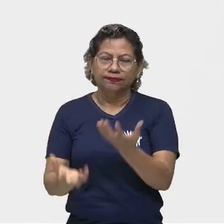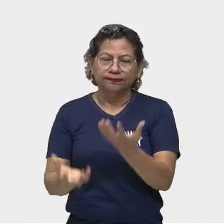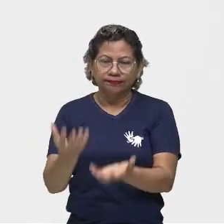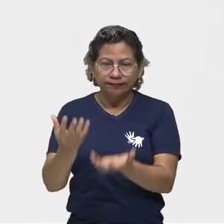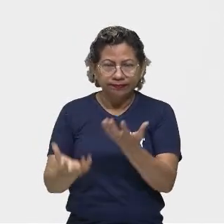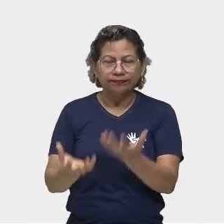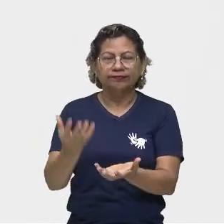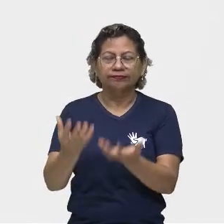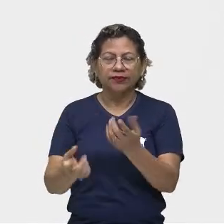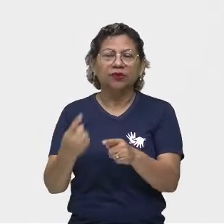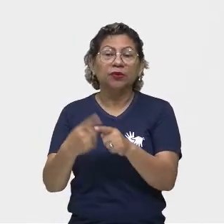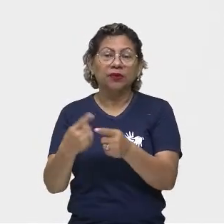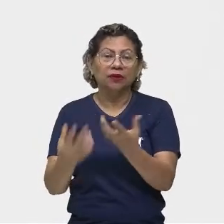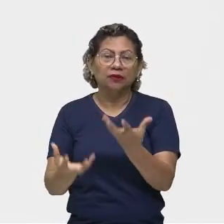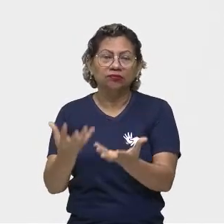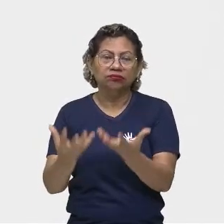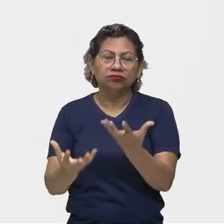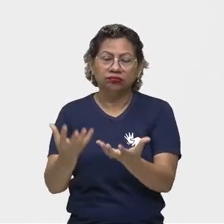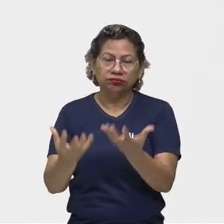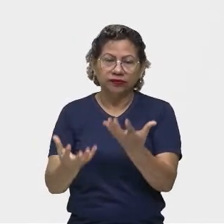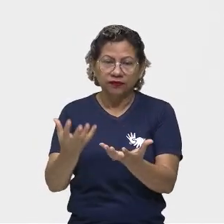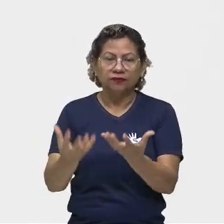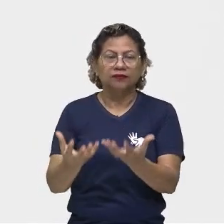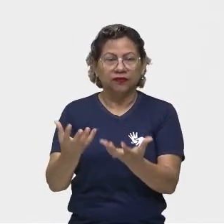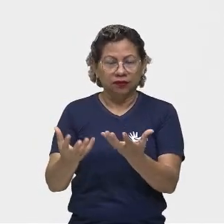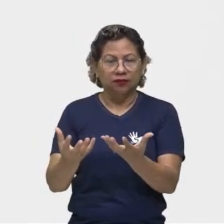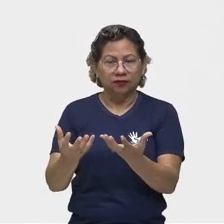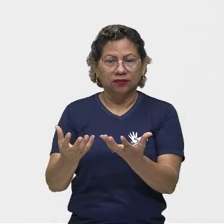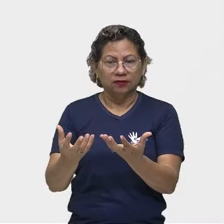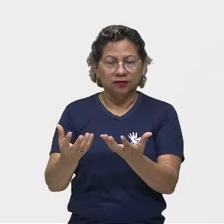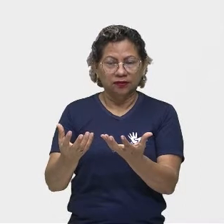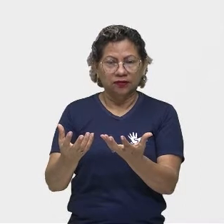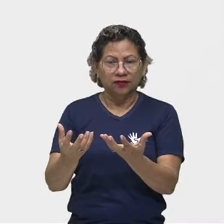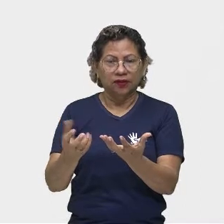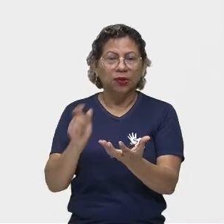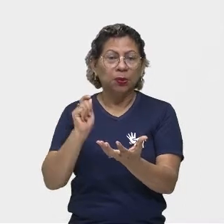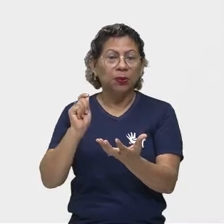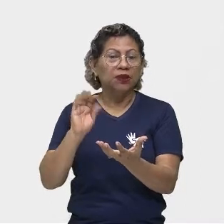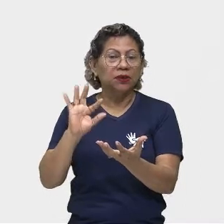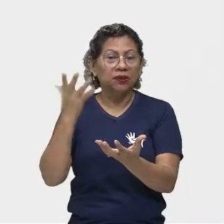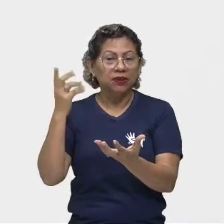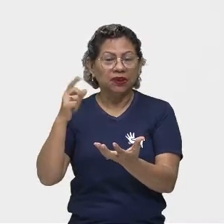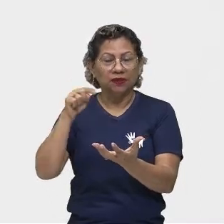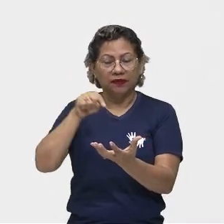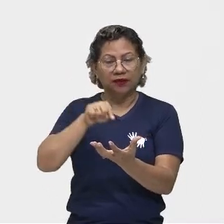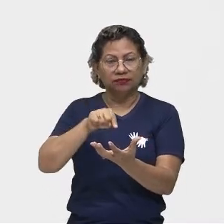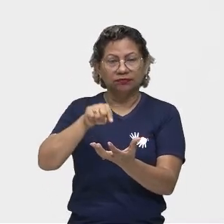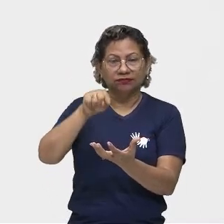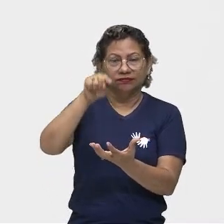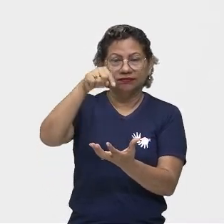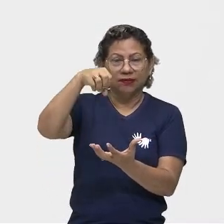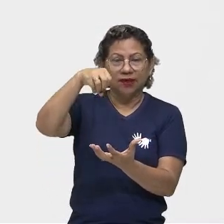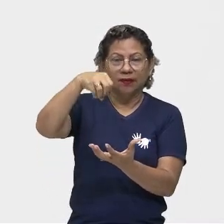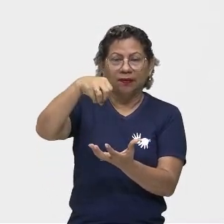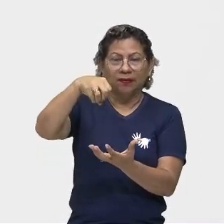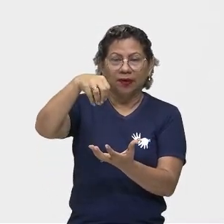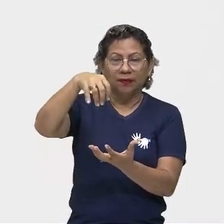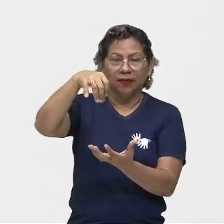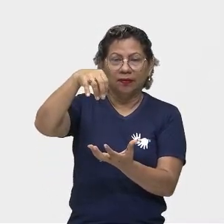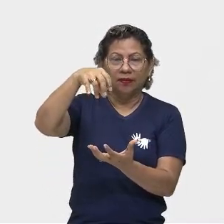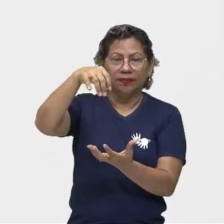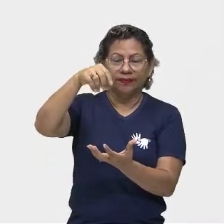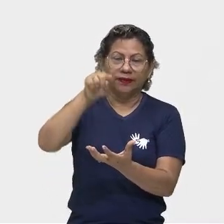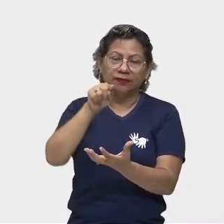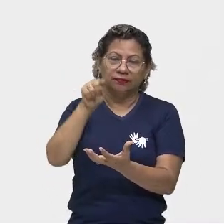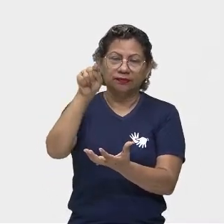energia de queima de combustível. Através dessa energia, aumentou a temperatura, as moléculas de água ficaram